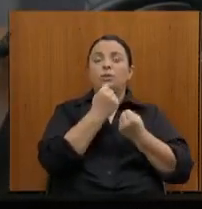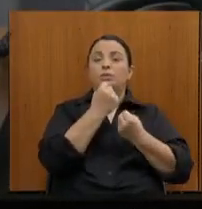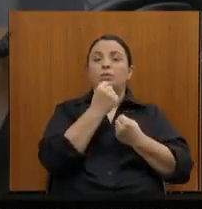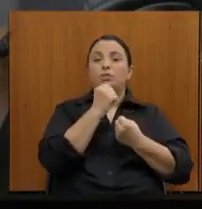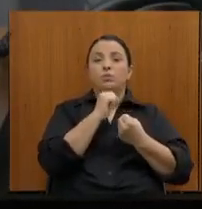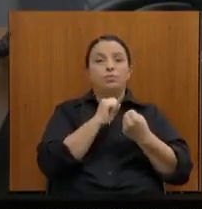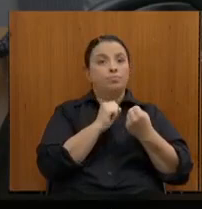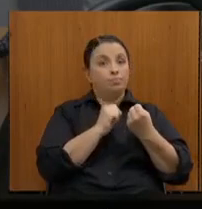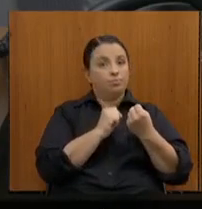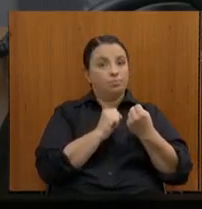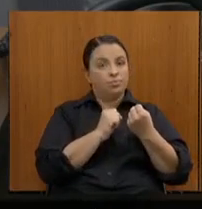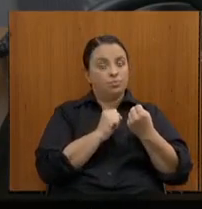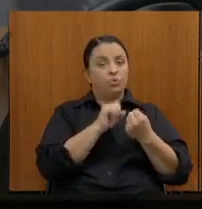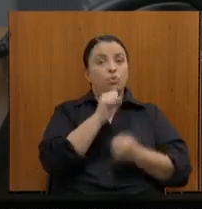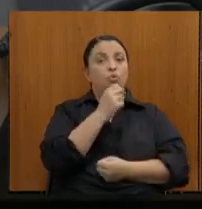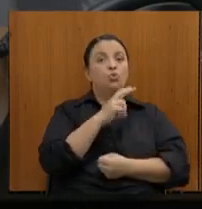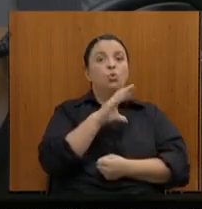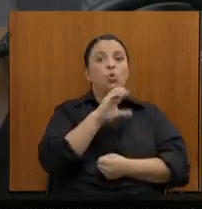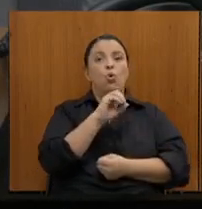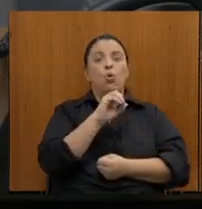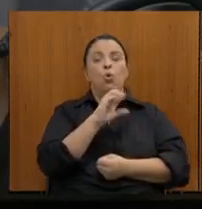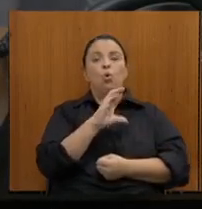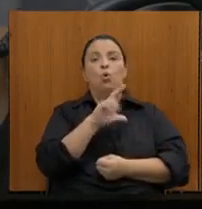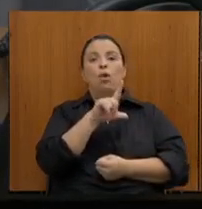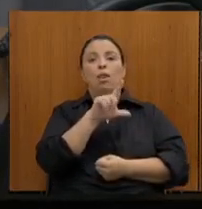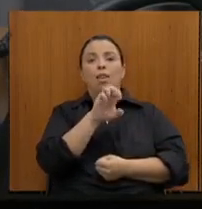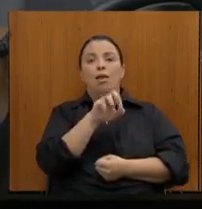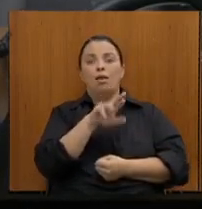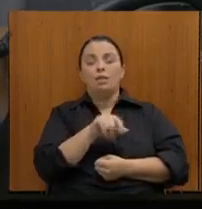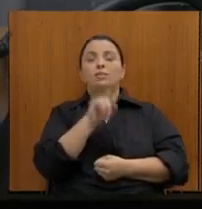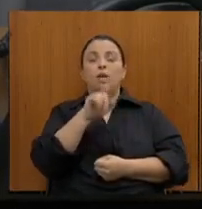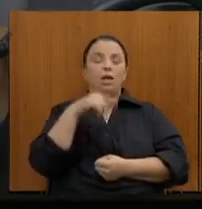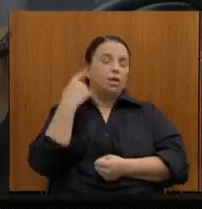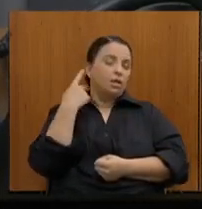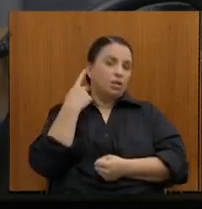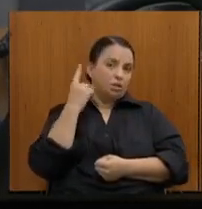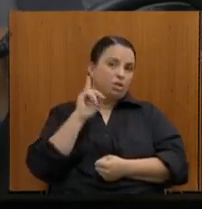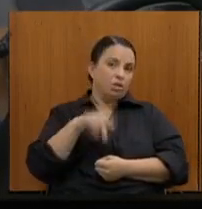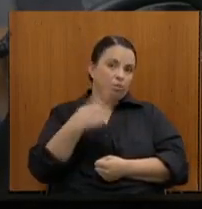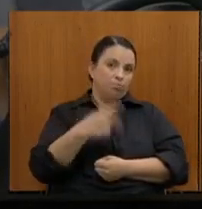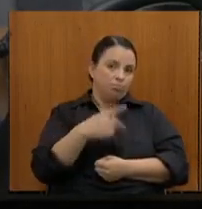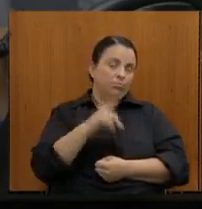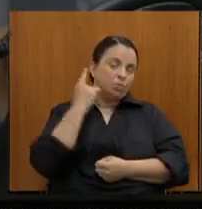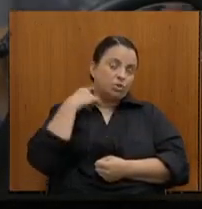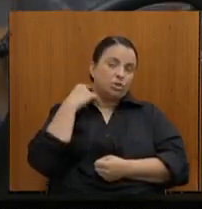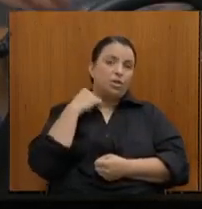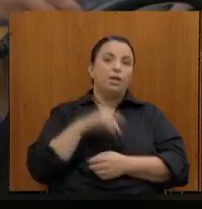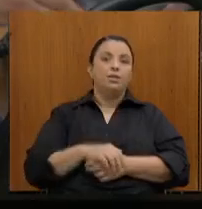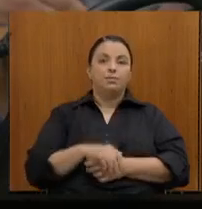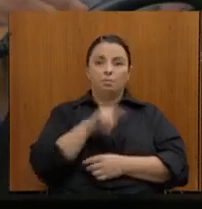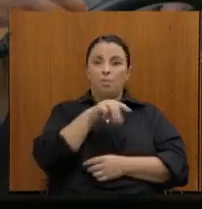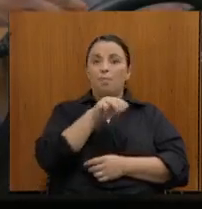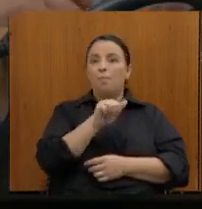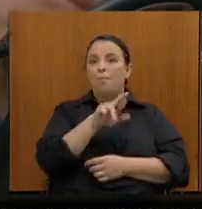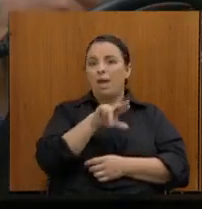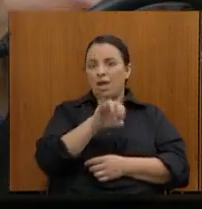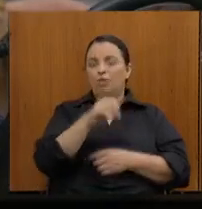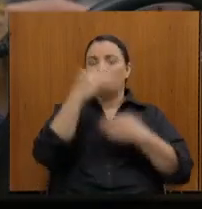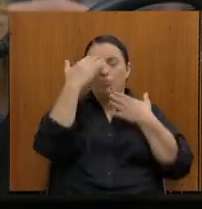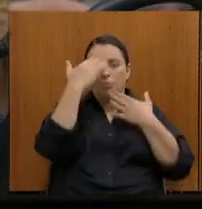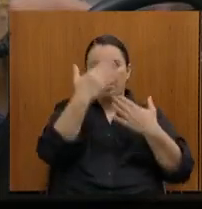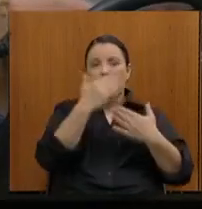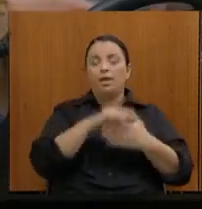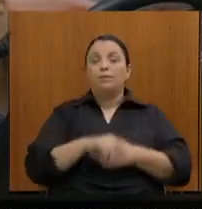de Minas Gerais está Obrigado Dr Mário Campos grande amigo agradecer também né o